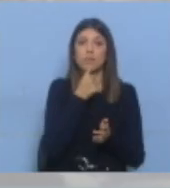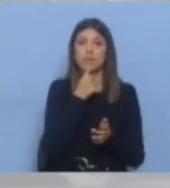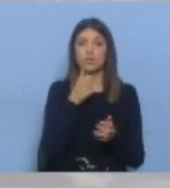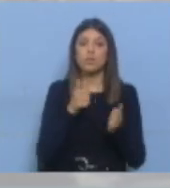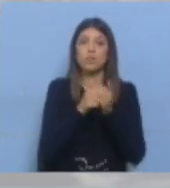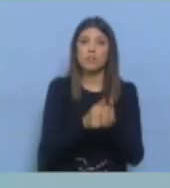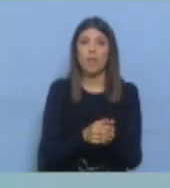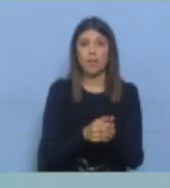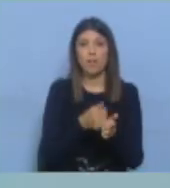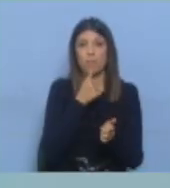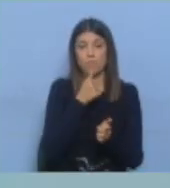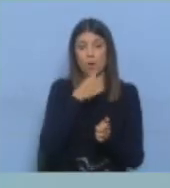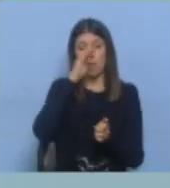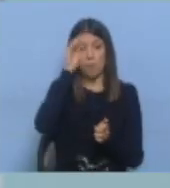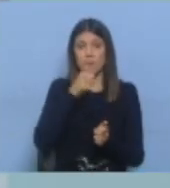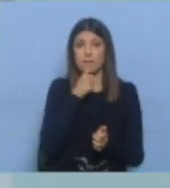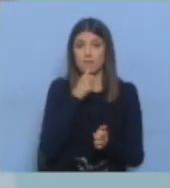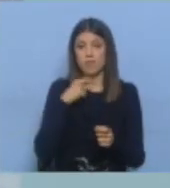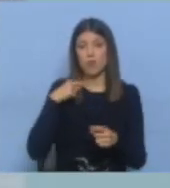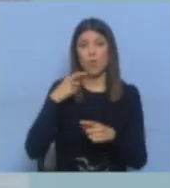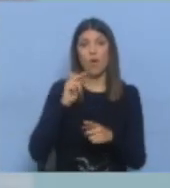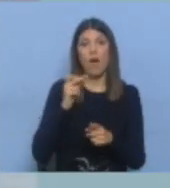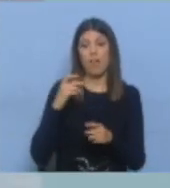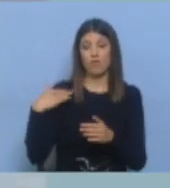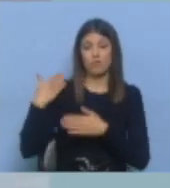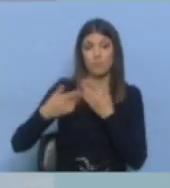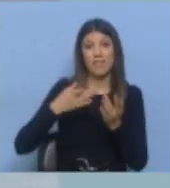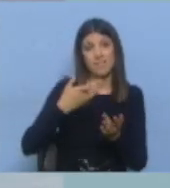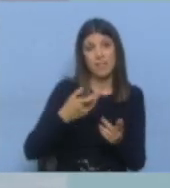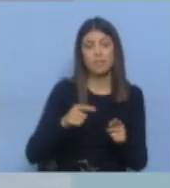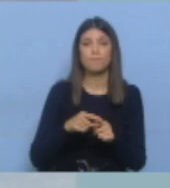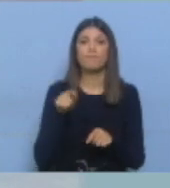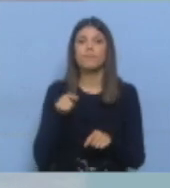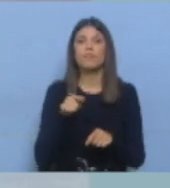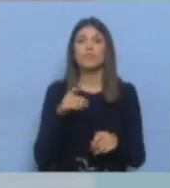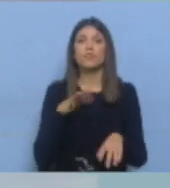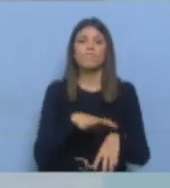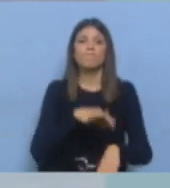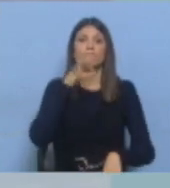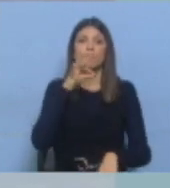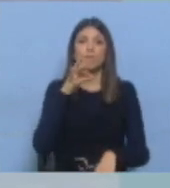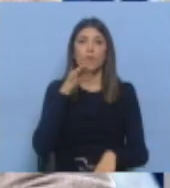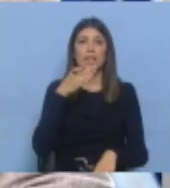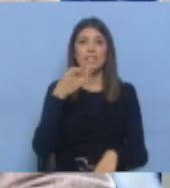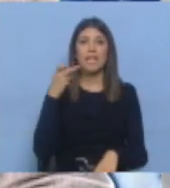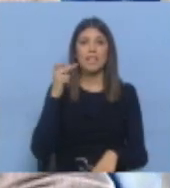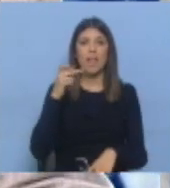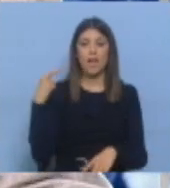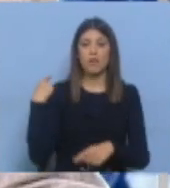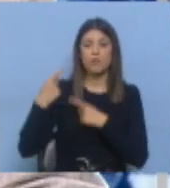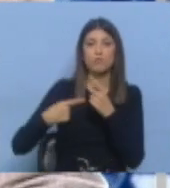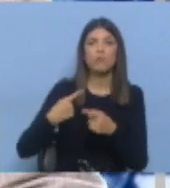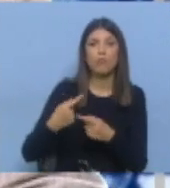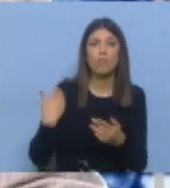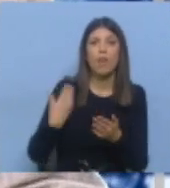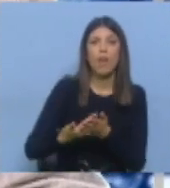anos. Otávio Carmo, o que sublinhavas, então, deste pontificado? Depois do gesto, sublinhava palavras, e aí